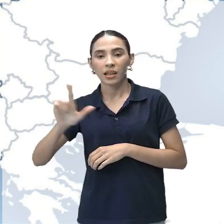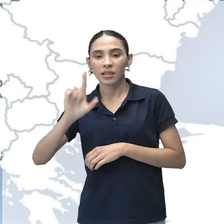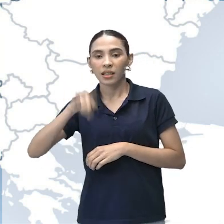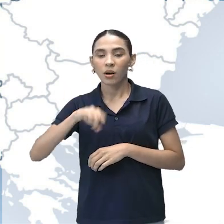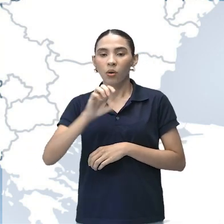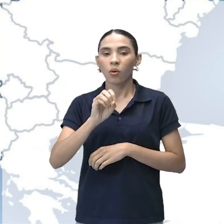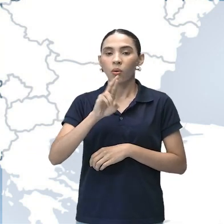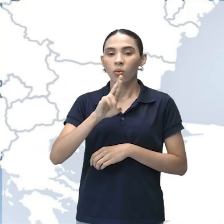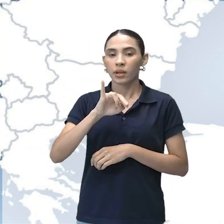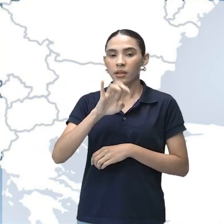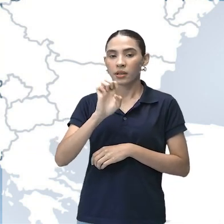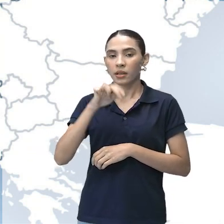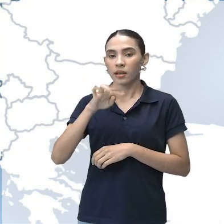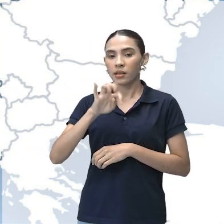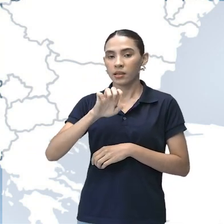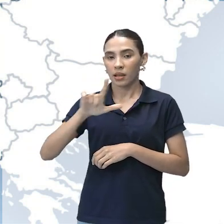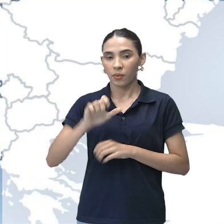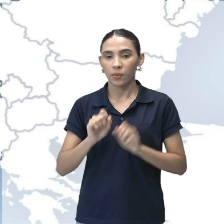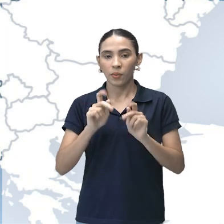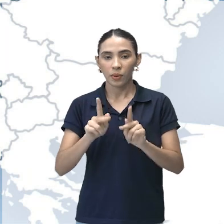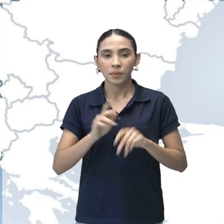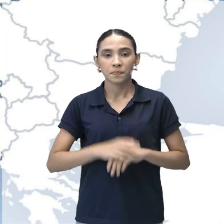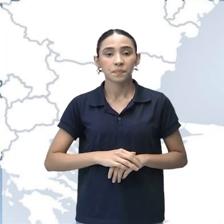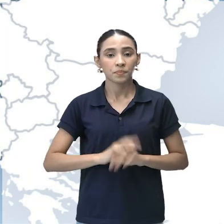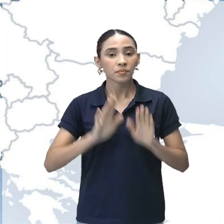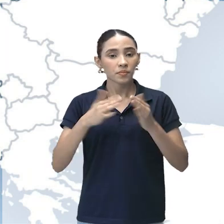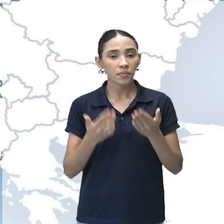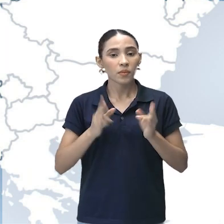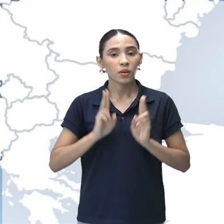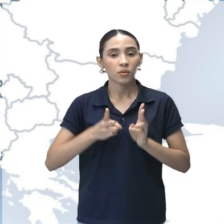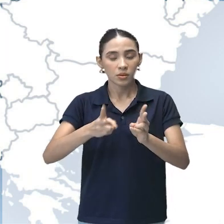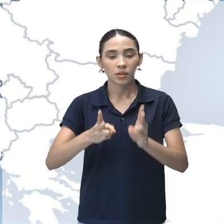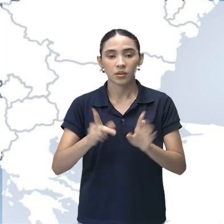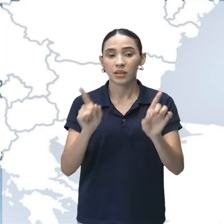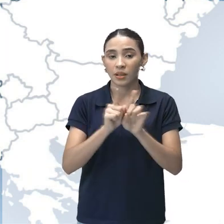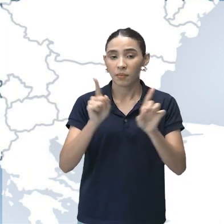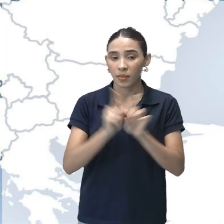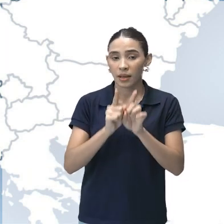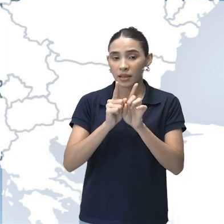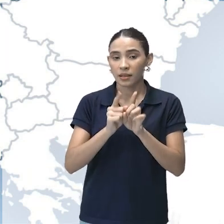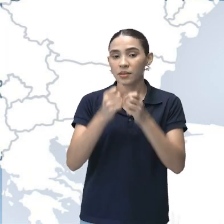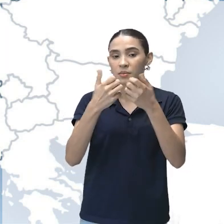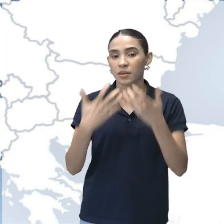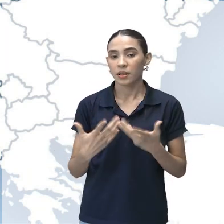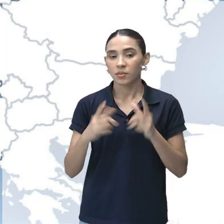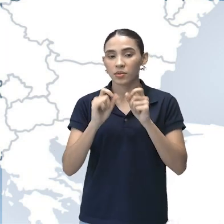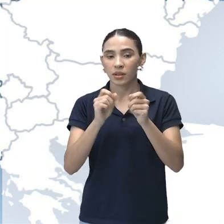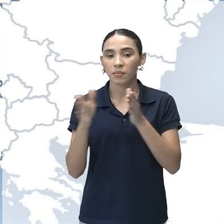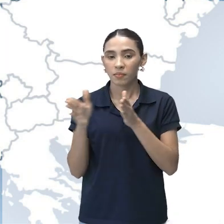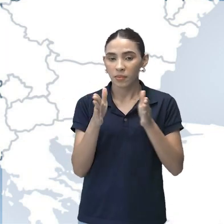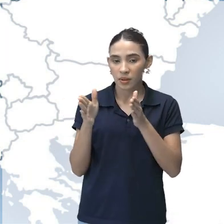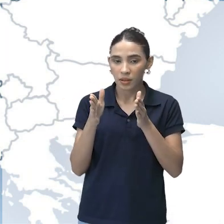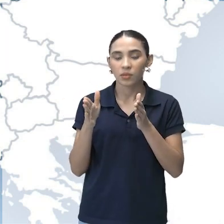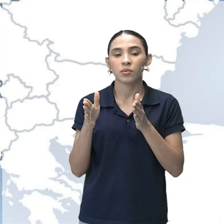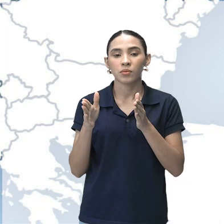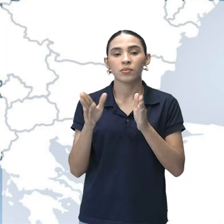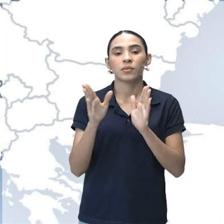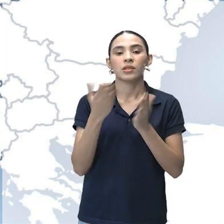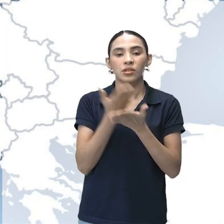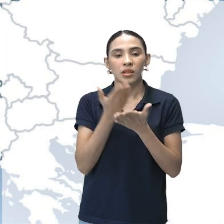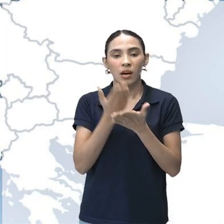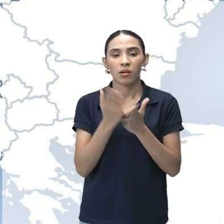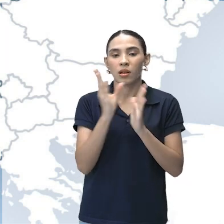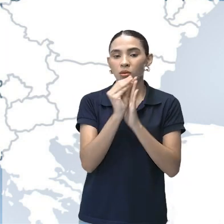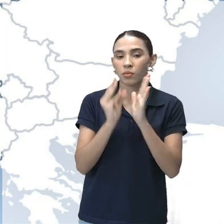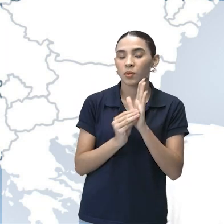Europa Oriental, tá certo? Bem, dando continuidade, nós também falamos durante as aulas da unidade de